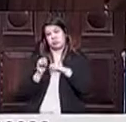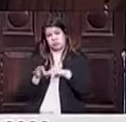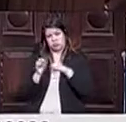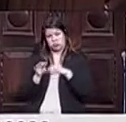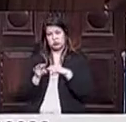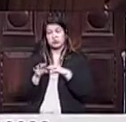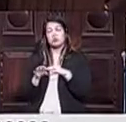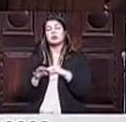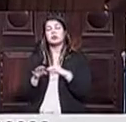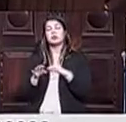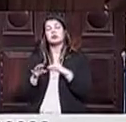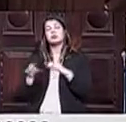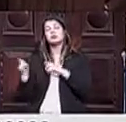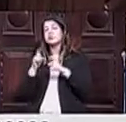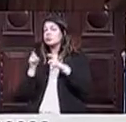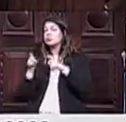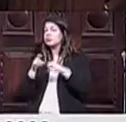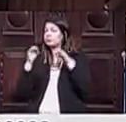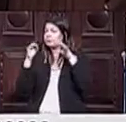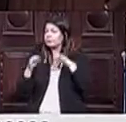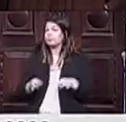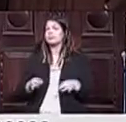discute exatamente